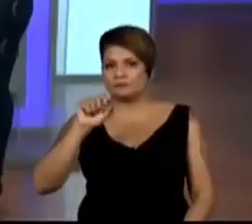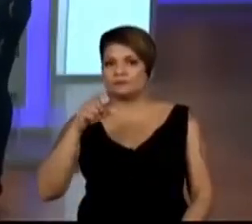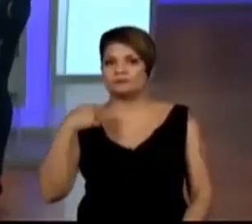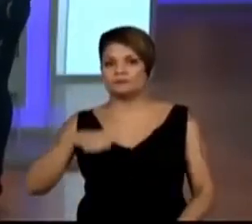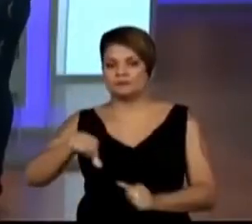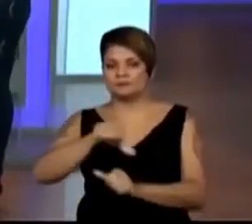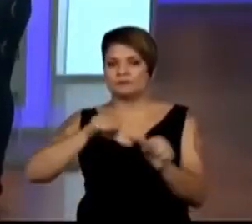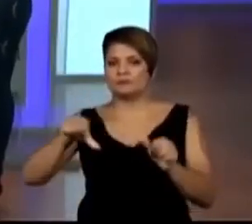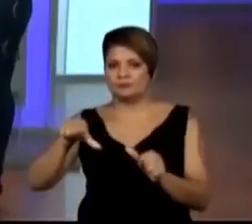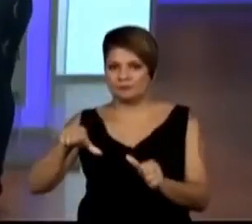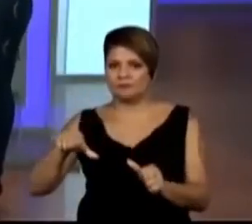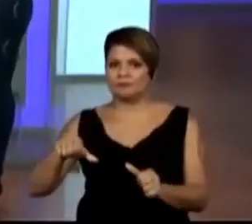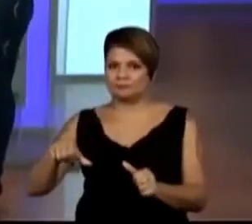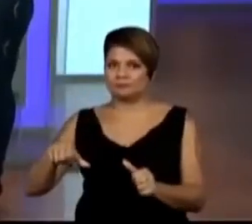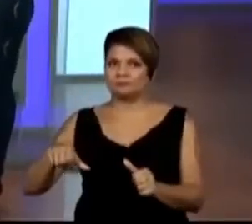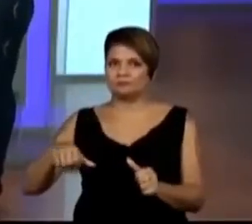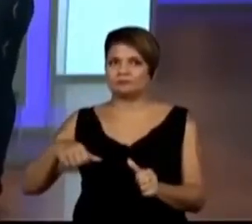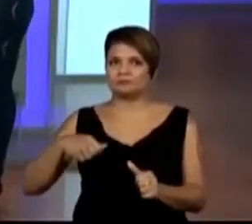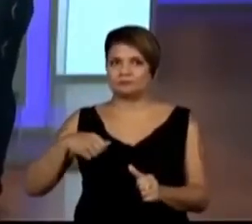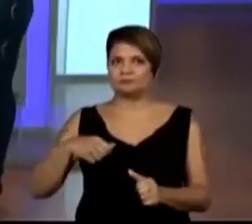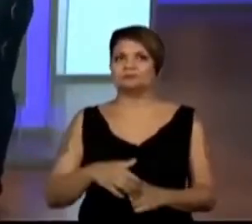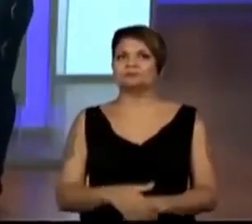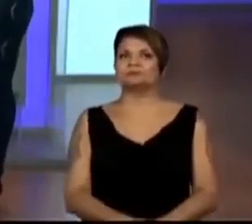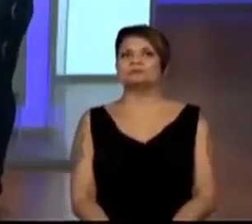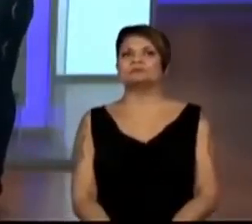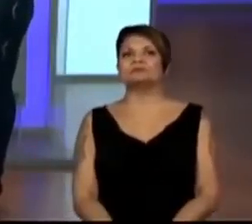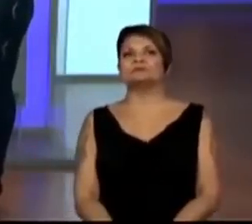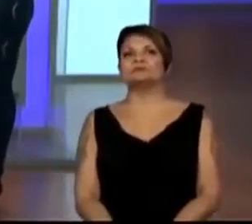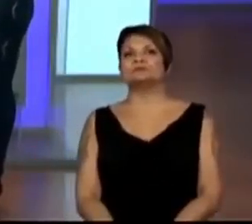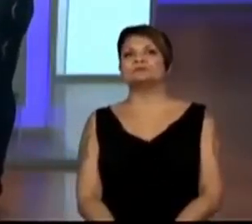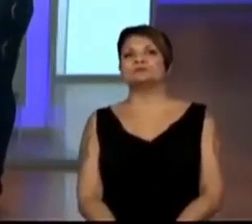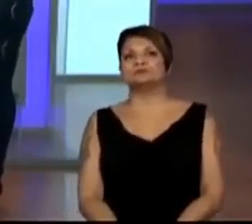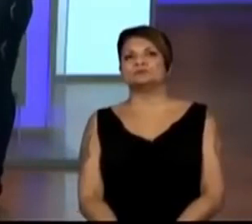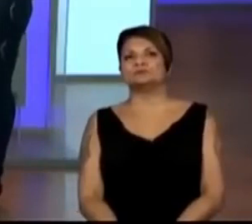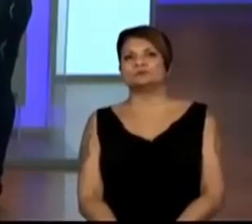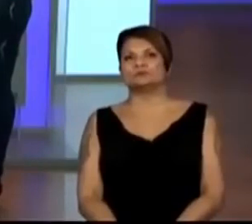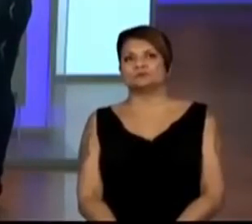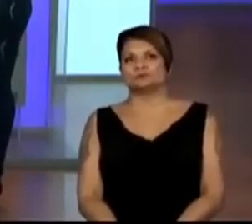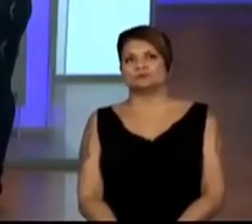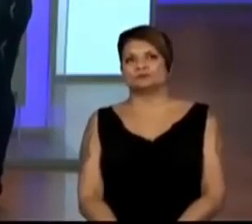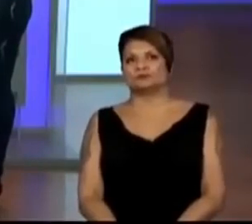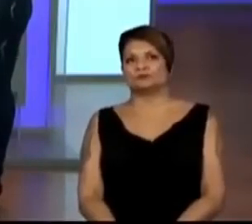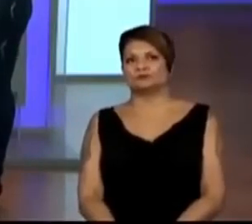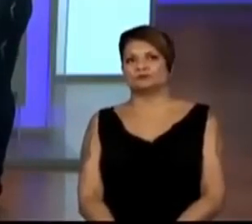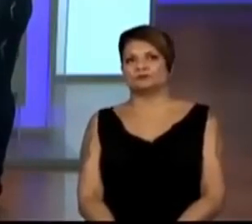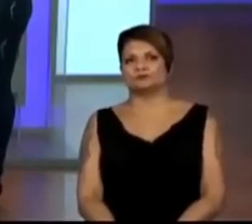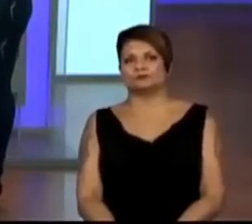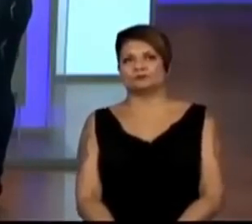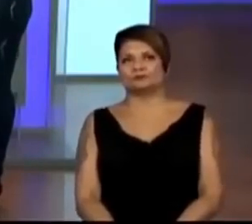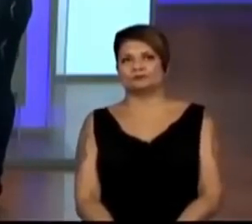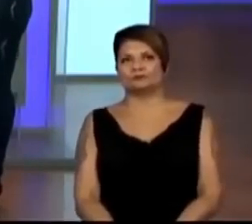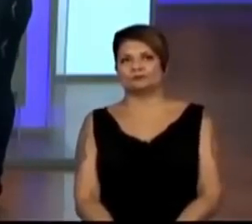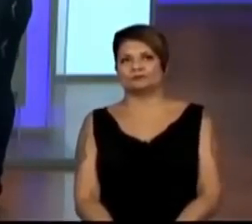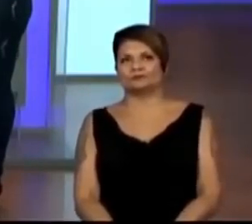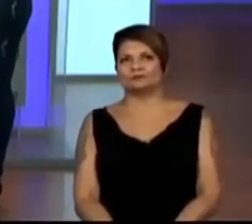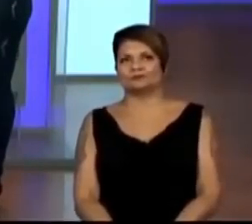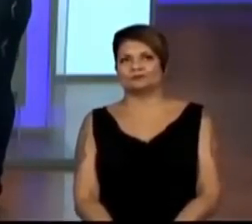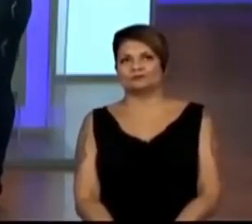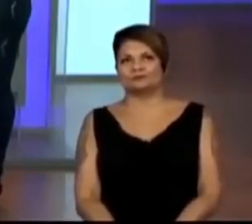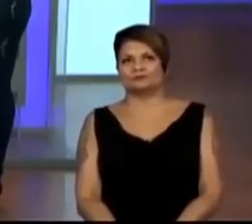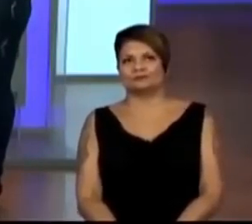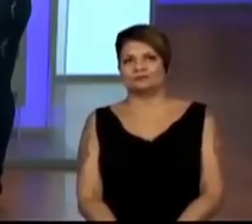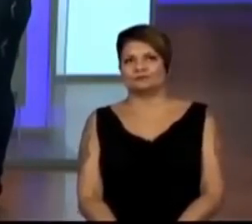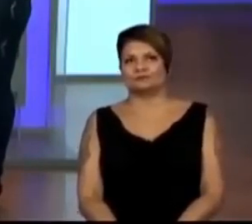troca. E aqui a gente vai pensar com esse material. Prontinho. Agora que eu posso derrubar, que eu gosto de derrubar, não quer cair. Não quer